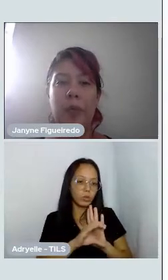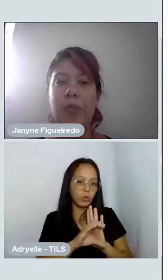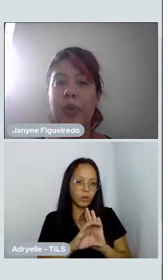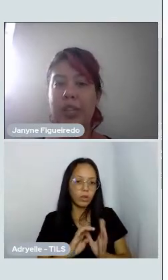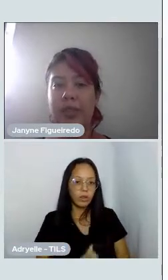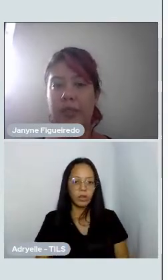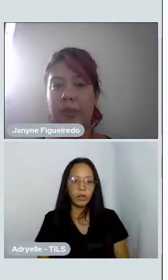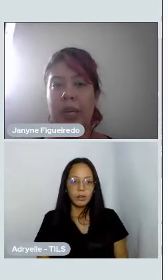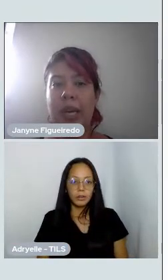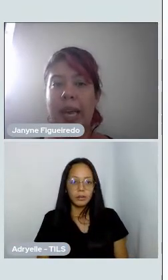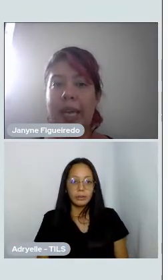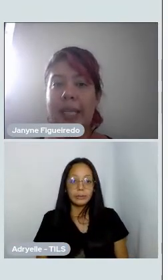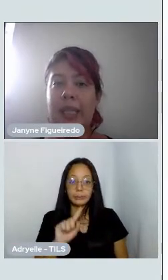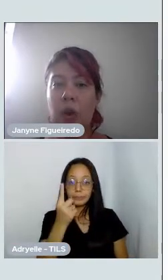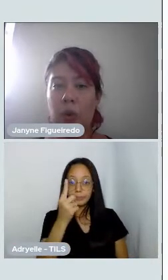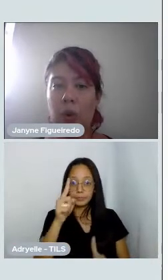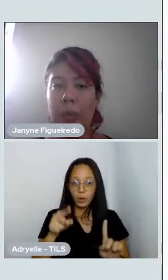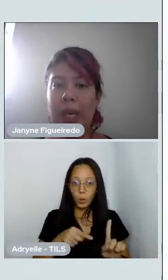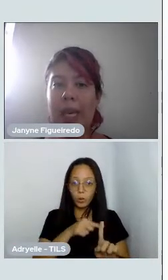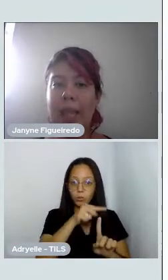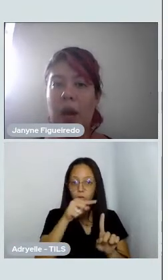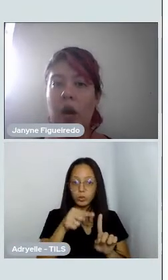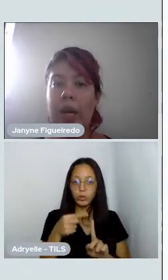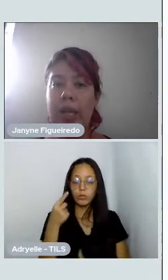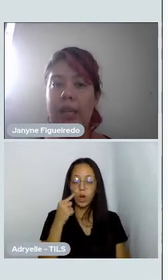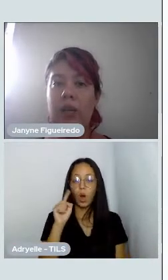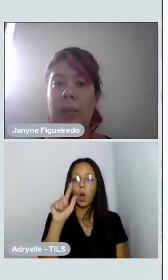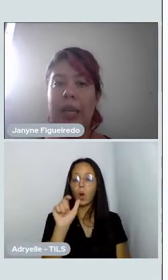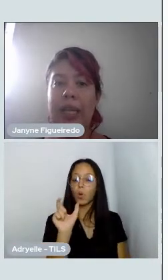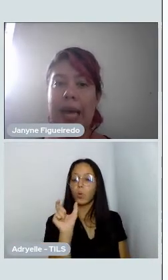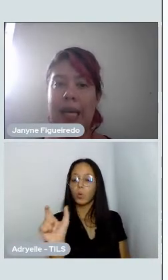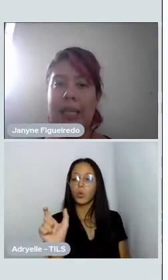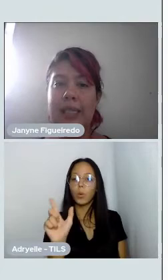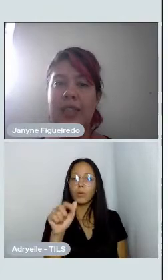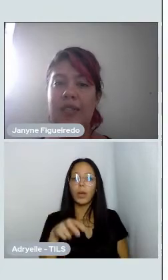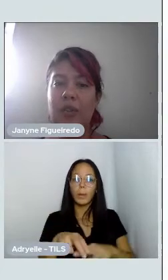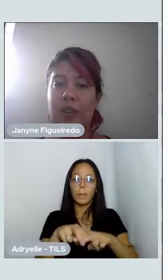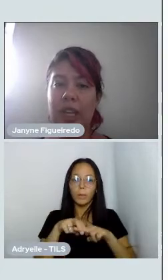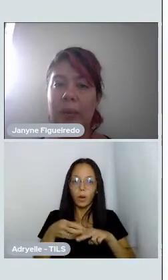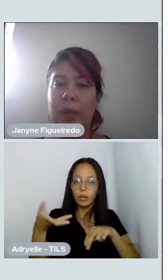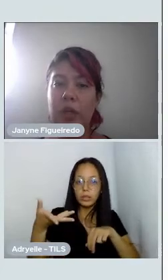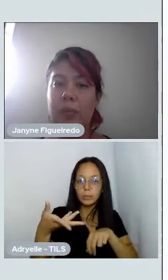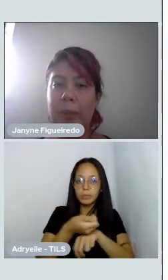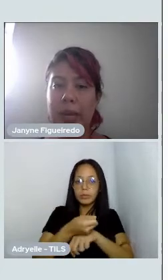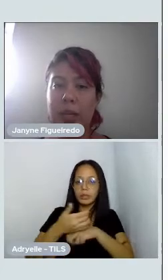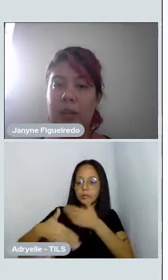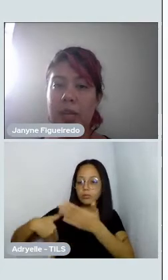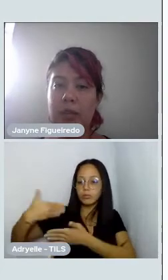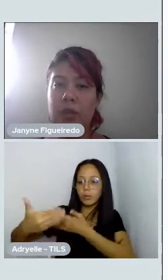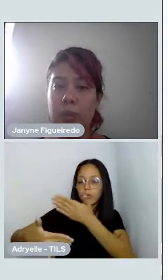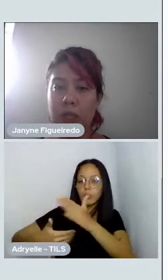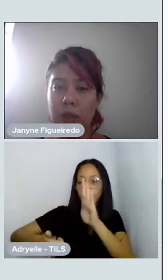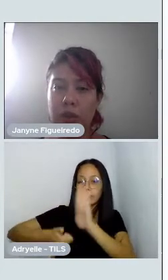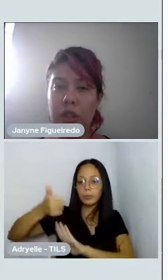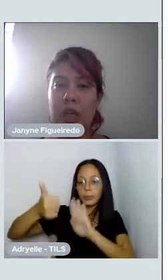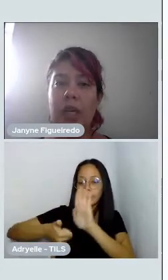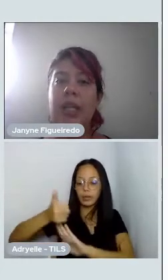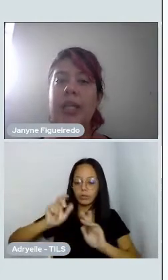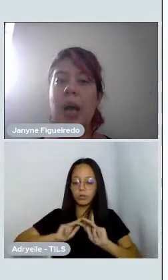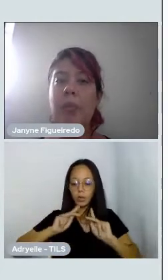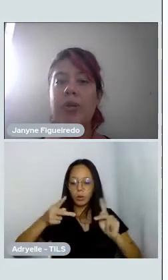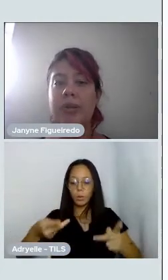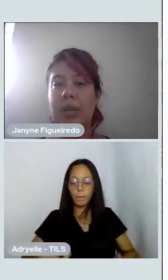Vamos lá, o motivo. Esse nome é decorrente de uma habilidade desenvolvida pelos primeiros seres